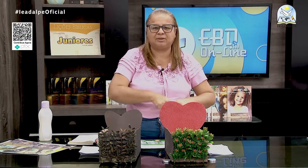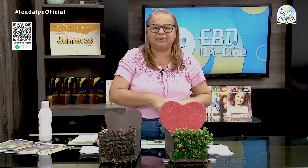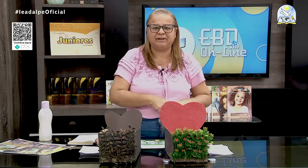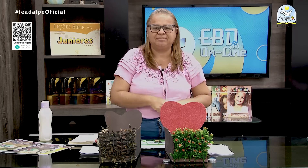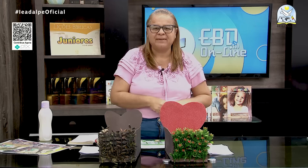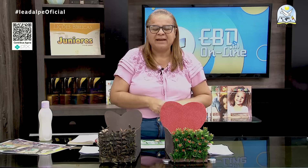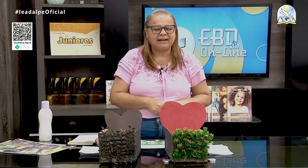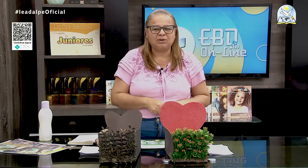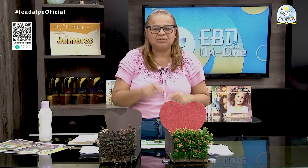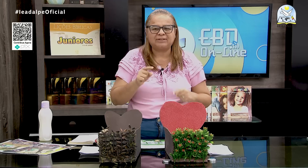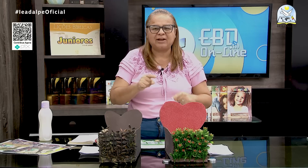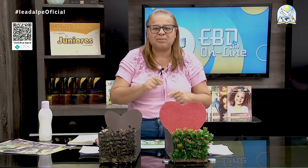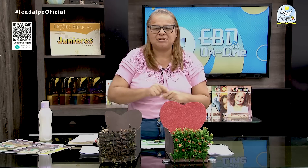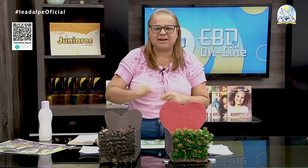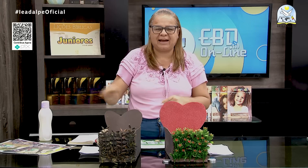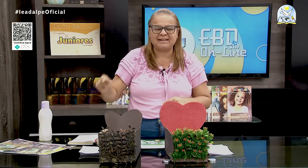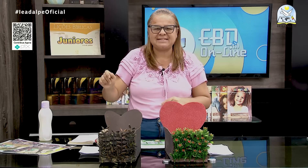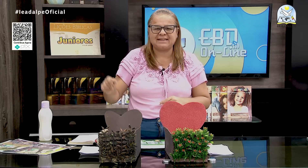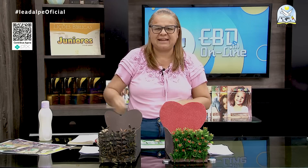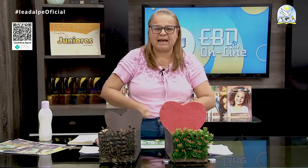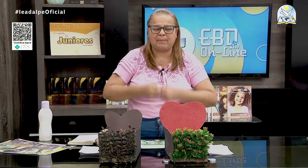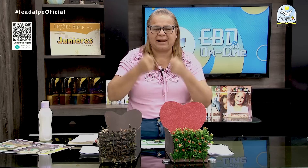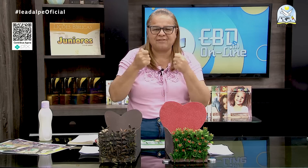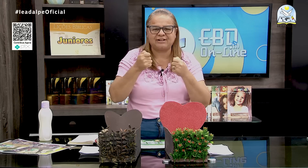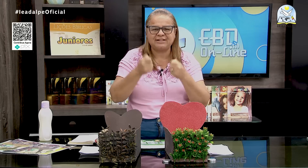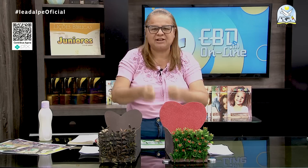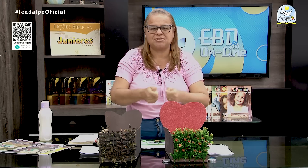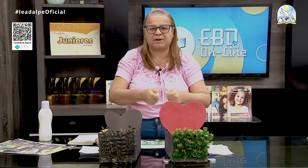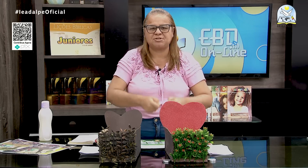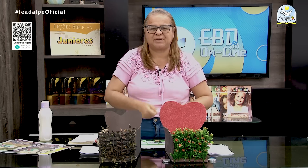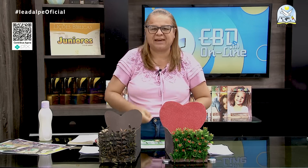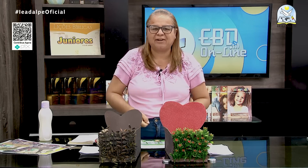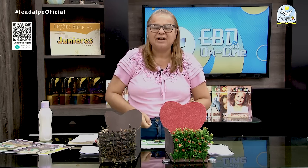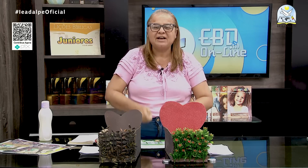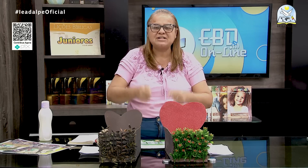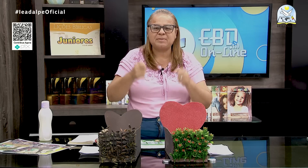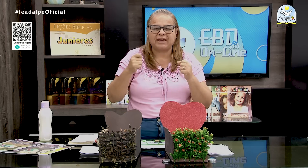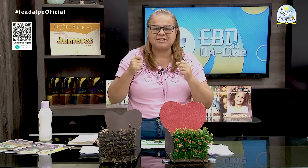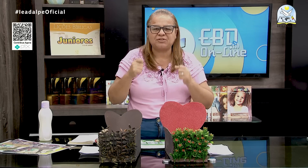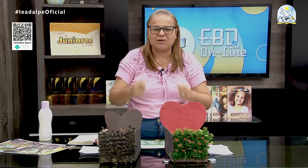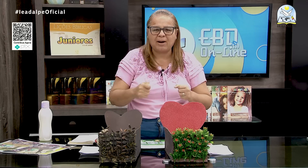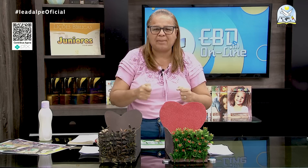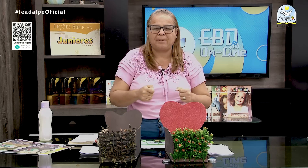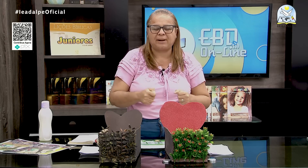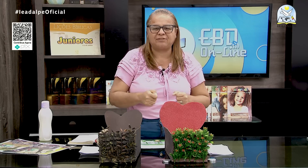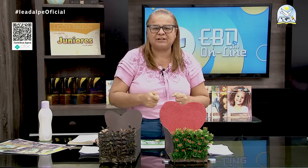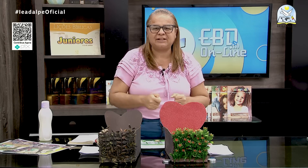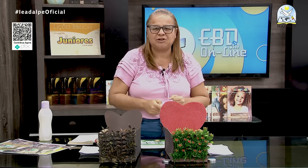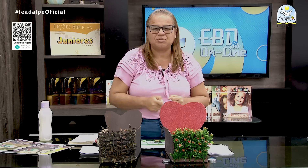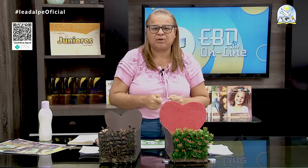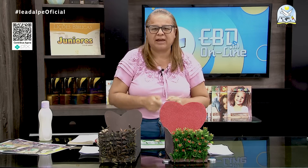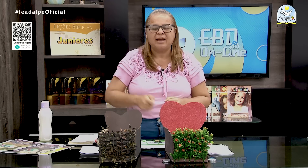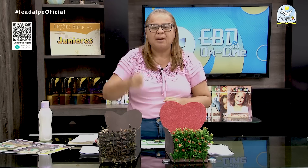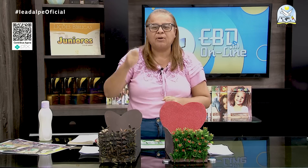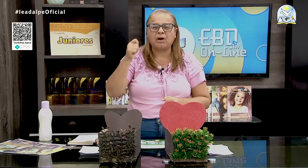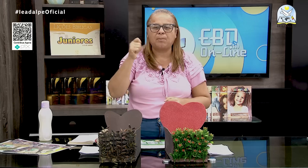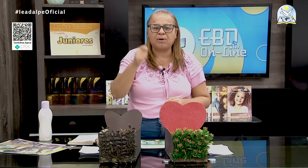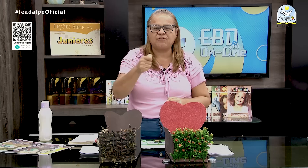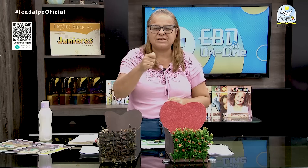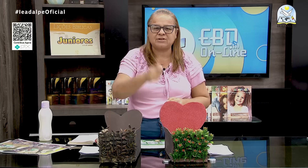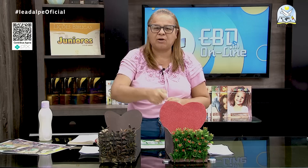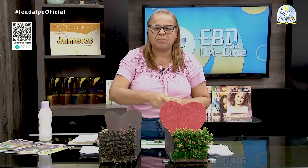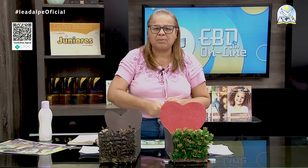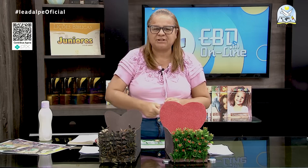valorizar também então não tem como tirar ela de cena aí a palavra de Deus para os pequenos e os pequenos vão amar a palavra de Deus porque porque